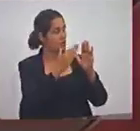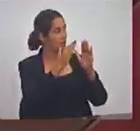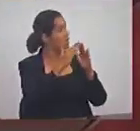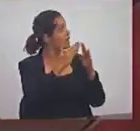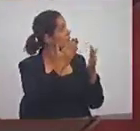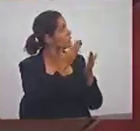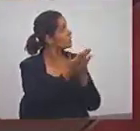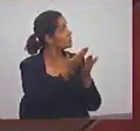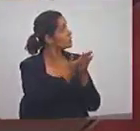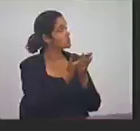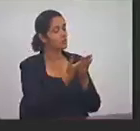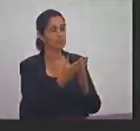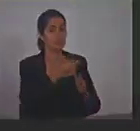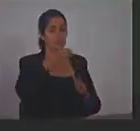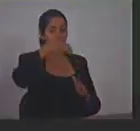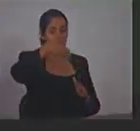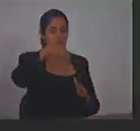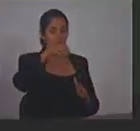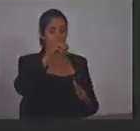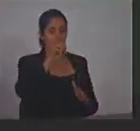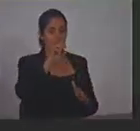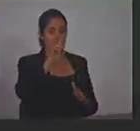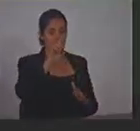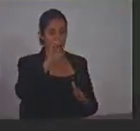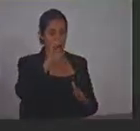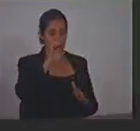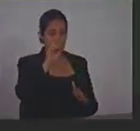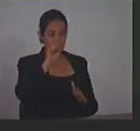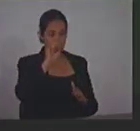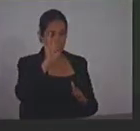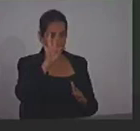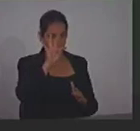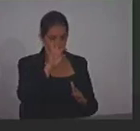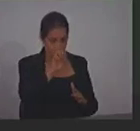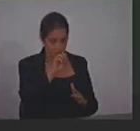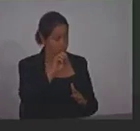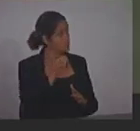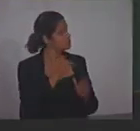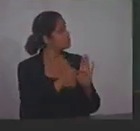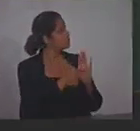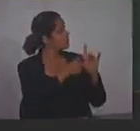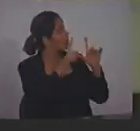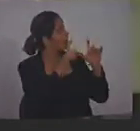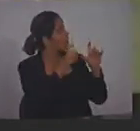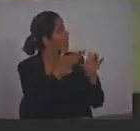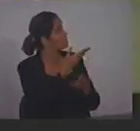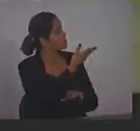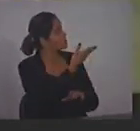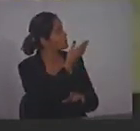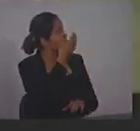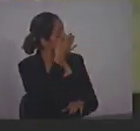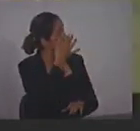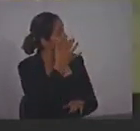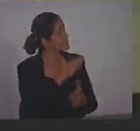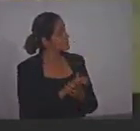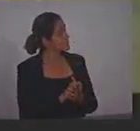relação a obra, pode passar, Tiago. Isso aí era a primeira, pode passar a foto. E já